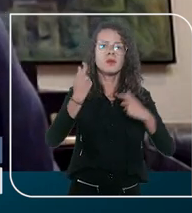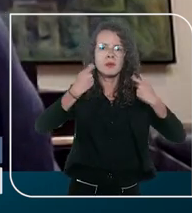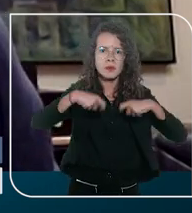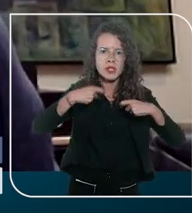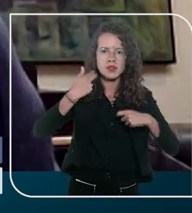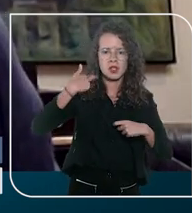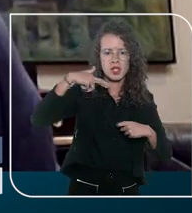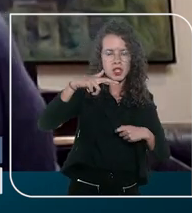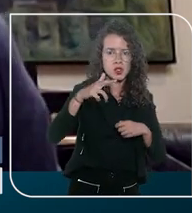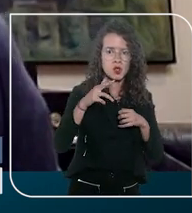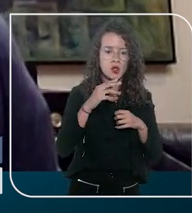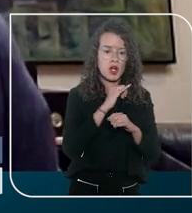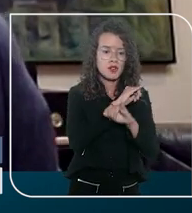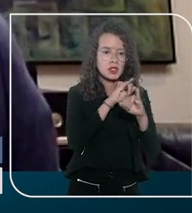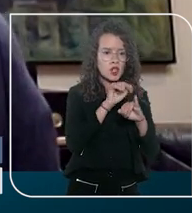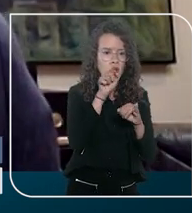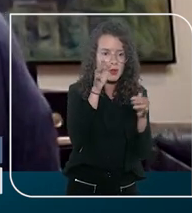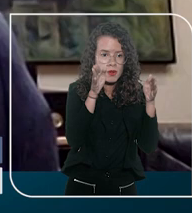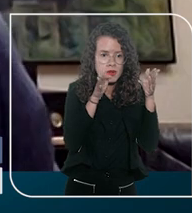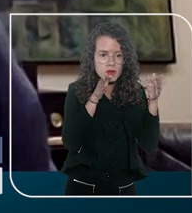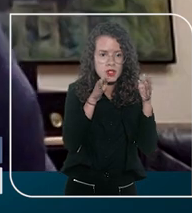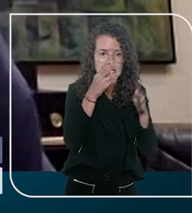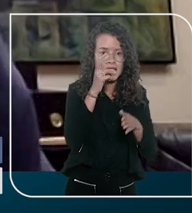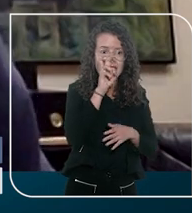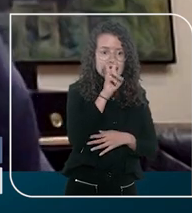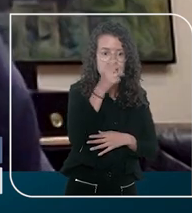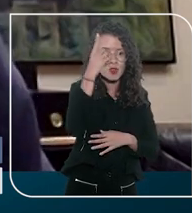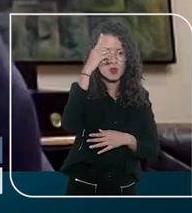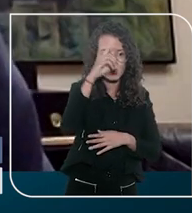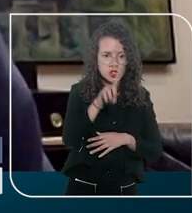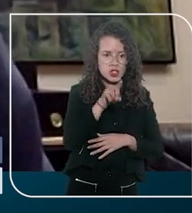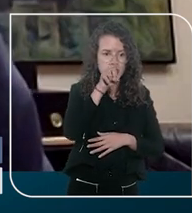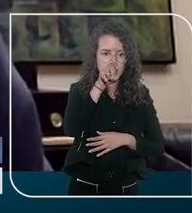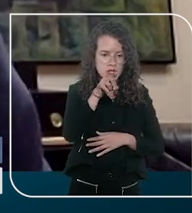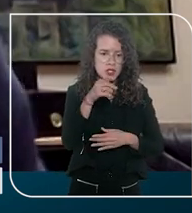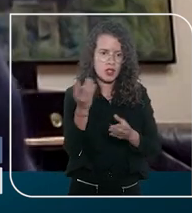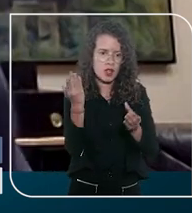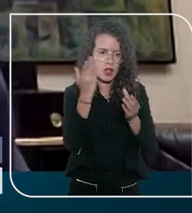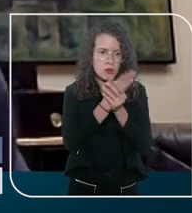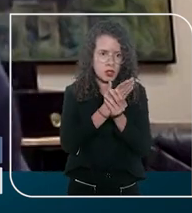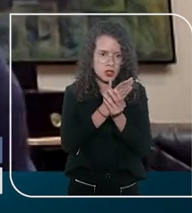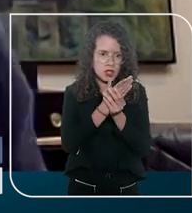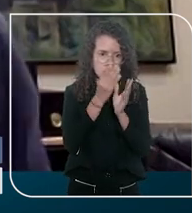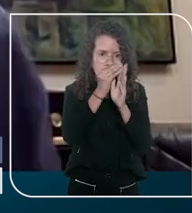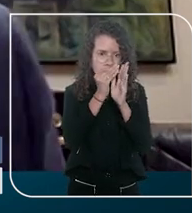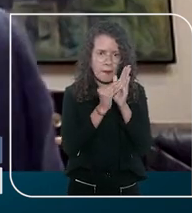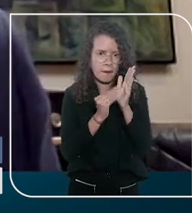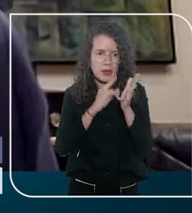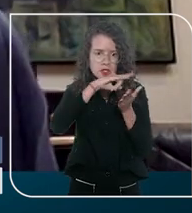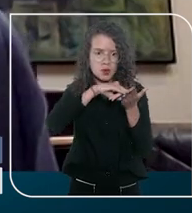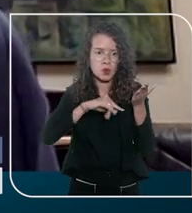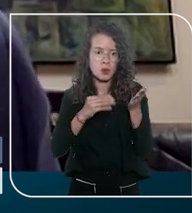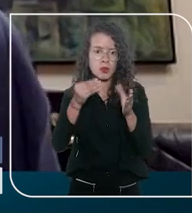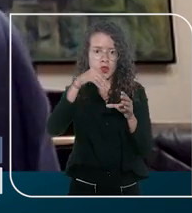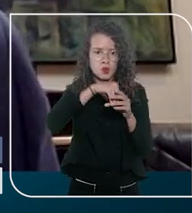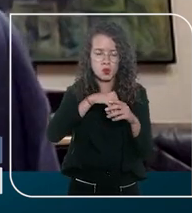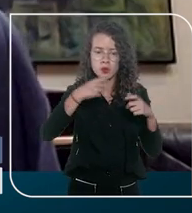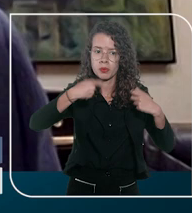ao recorrente para que seja sanado um vício ou complementar a documentação. Isso se aplicaria em embargo de